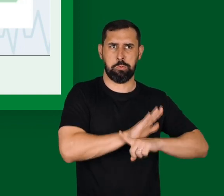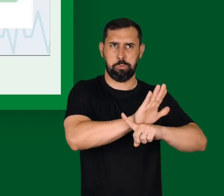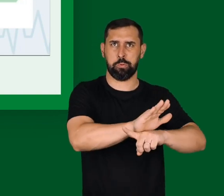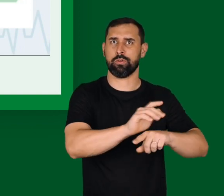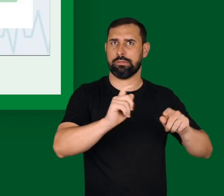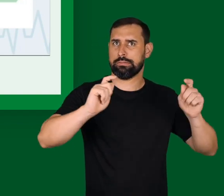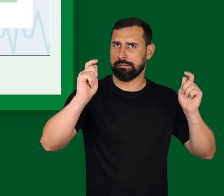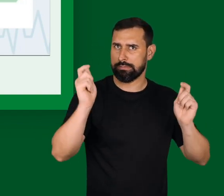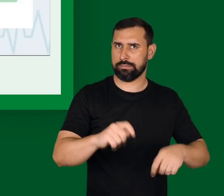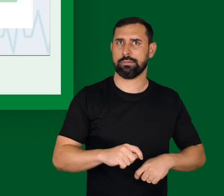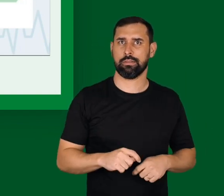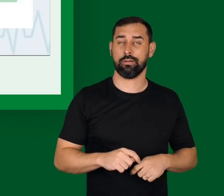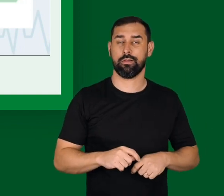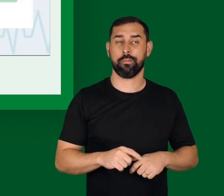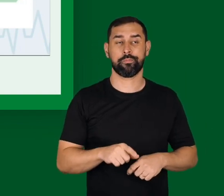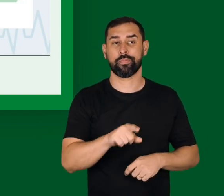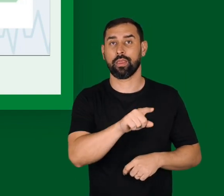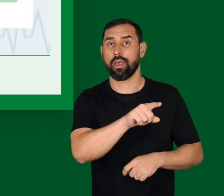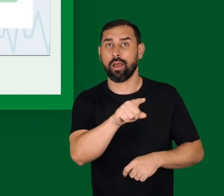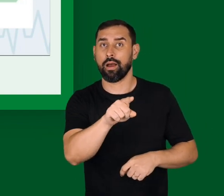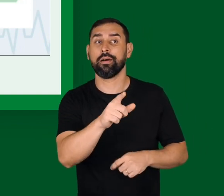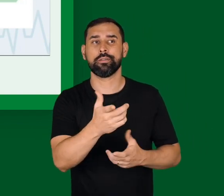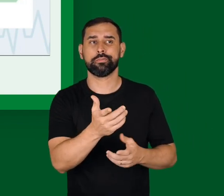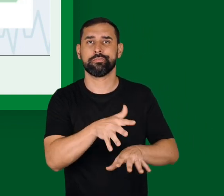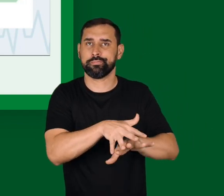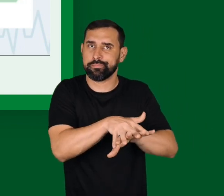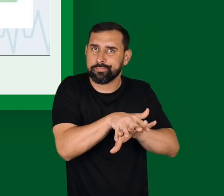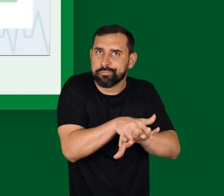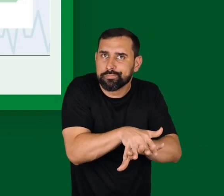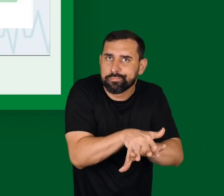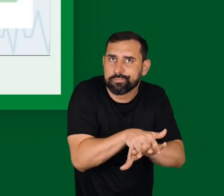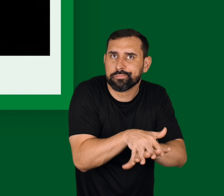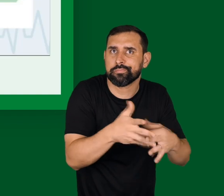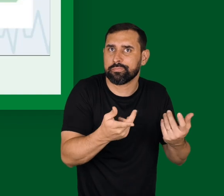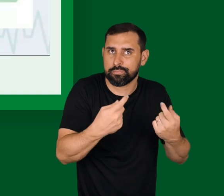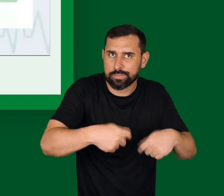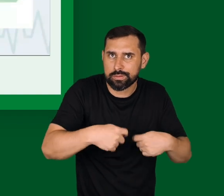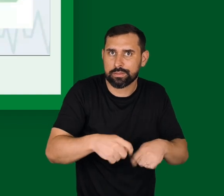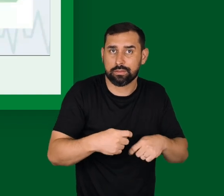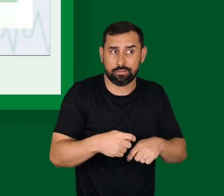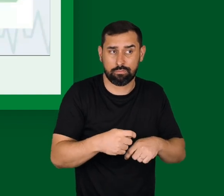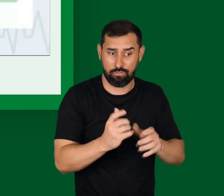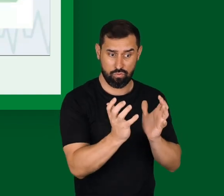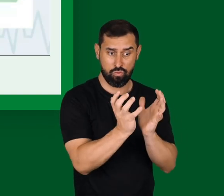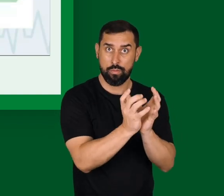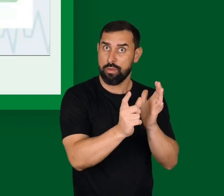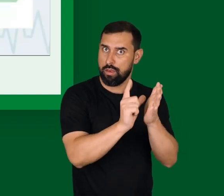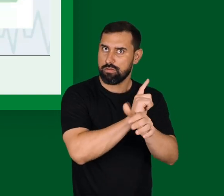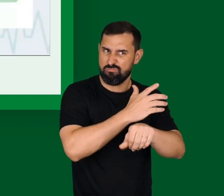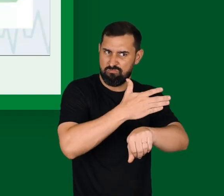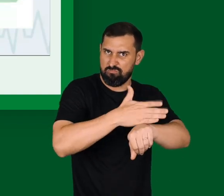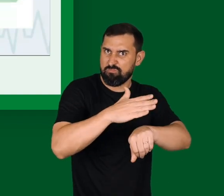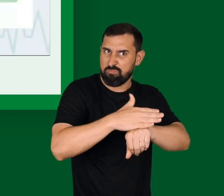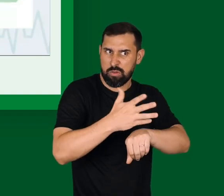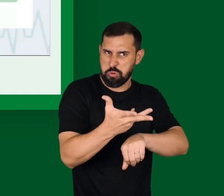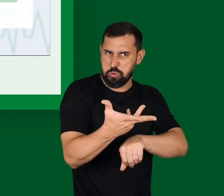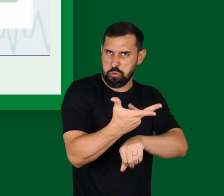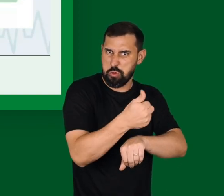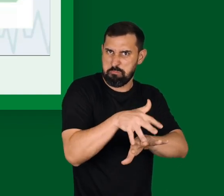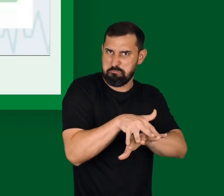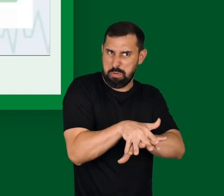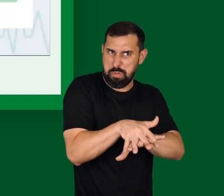grupos de pronta resposta para fazer o acionamento daqueles que vão estar voltados para a RCP, o grupo